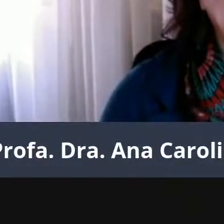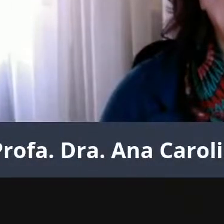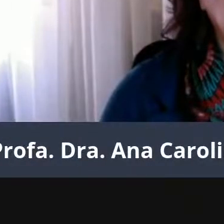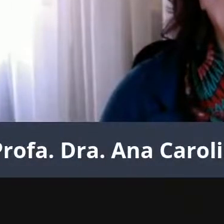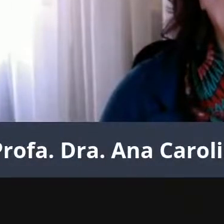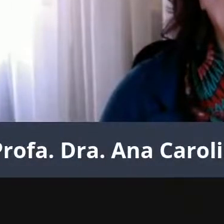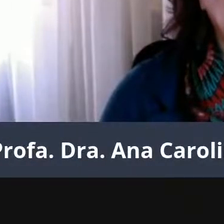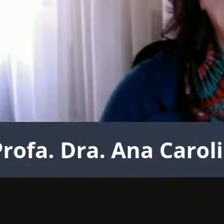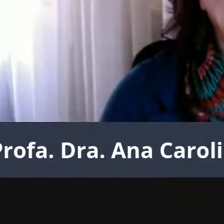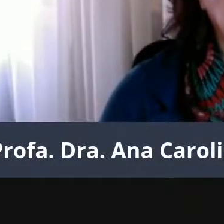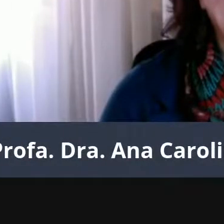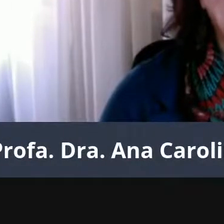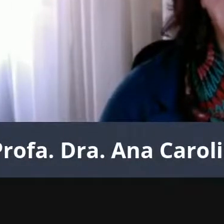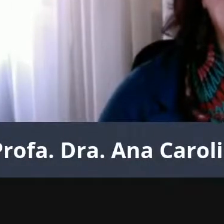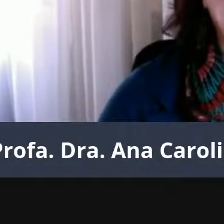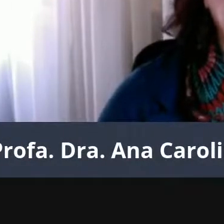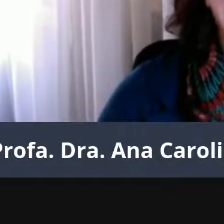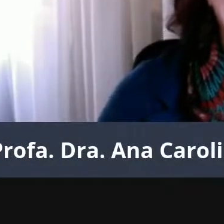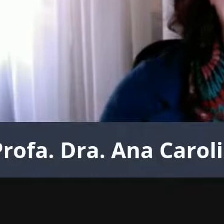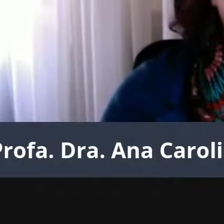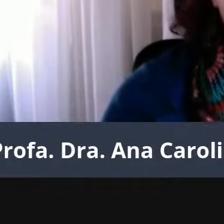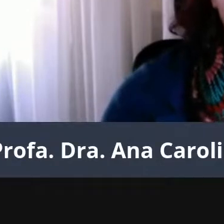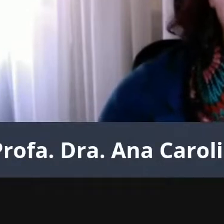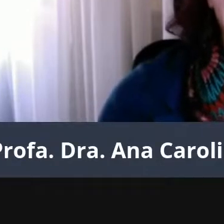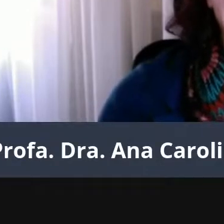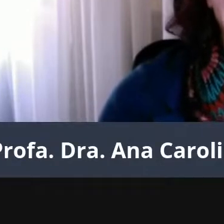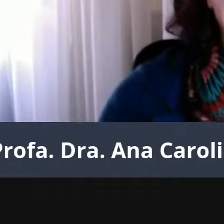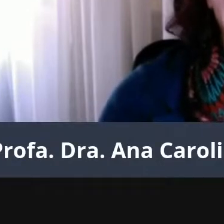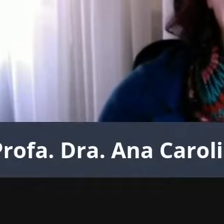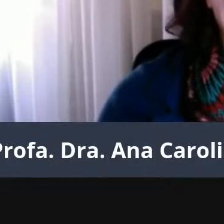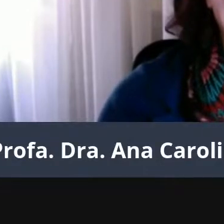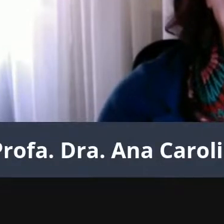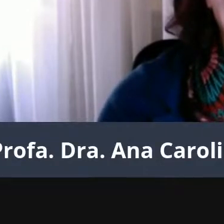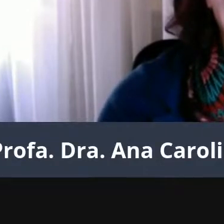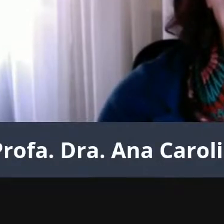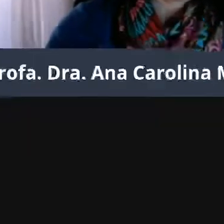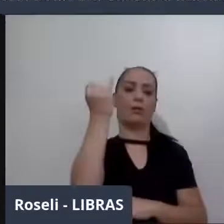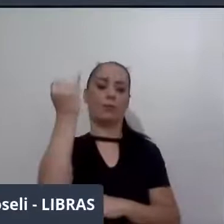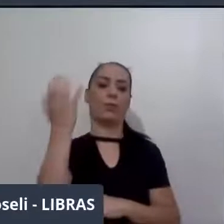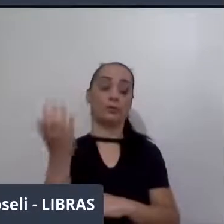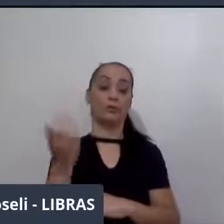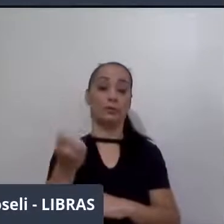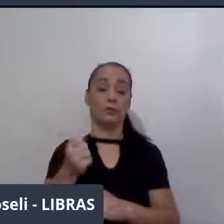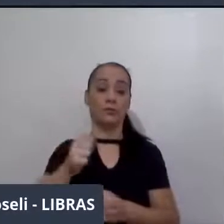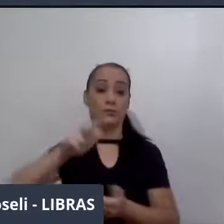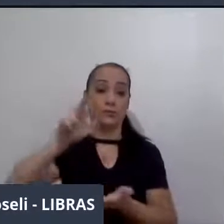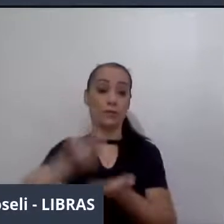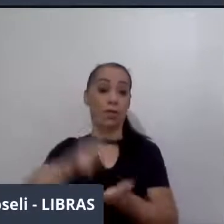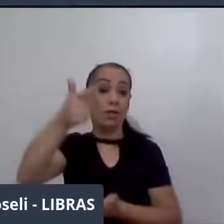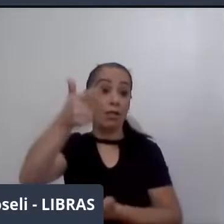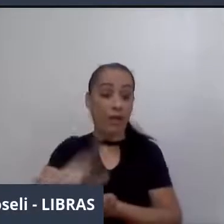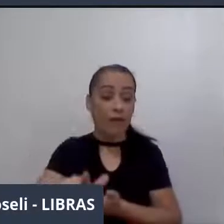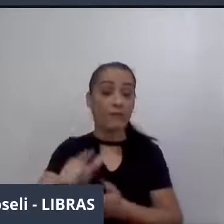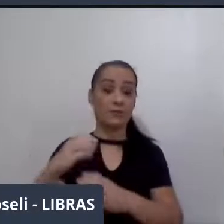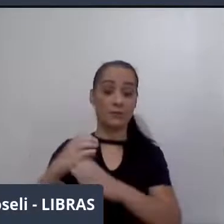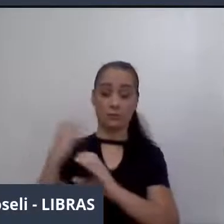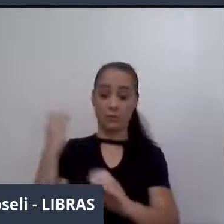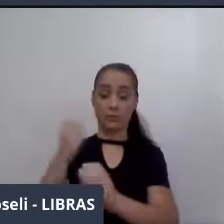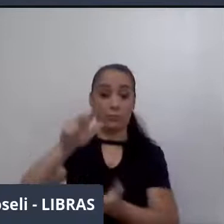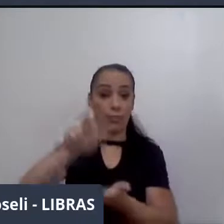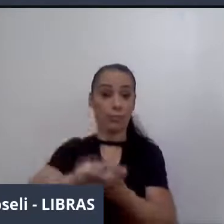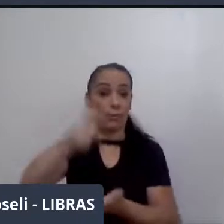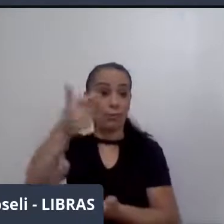Parabéns, valiosas reflexões estão sendo feitas nesse importante debate. Revalidação do diploma é valorizar a competência